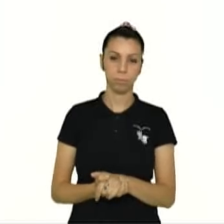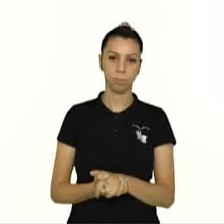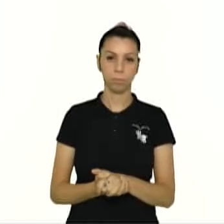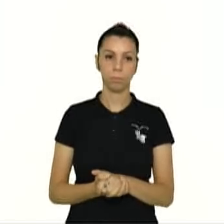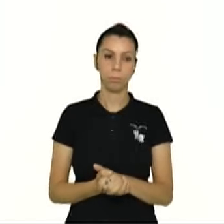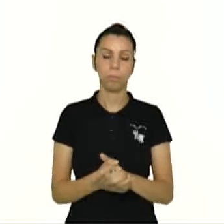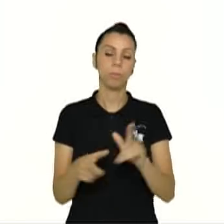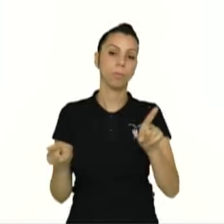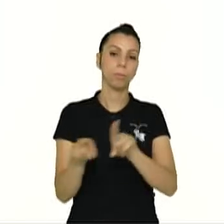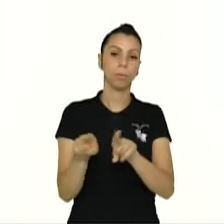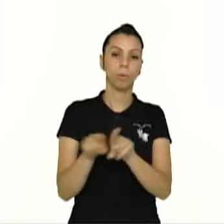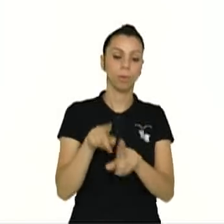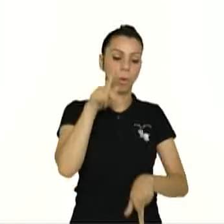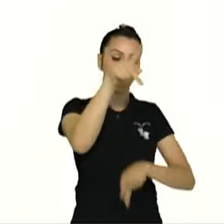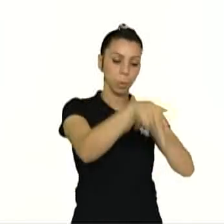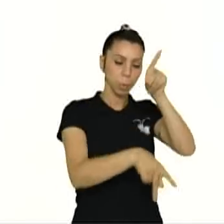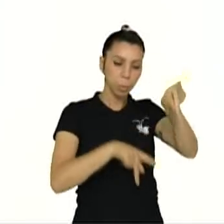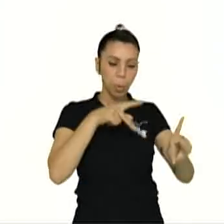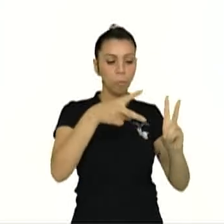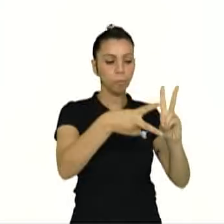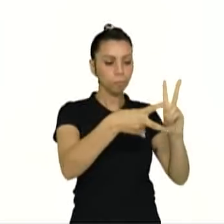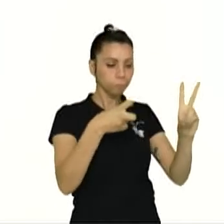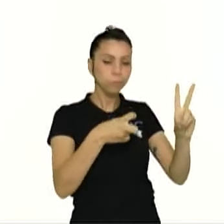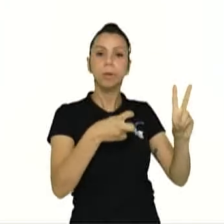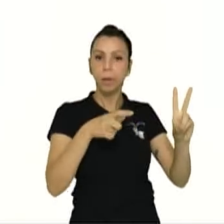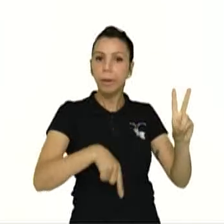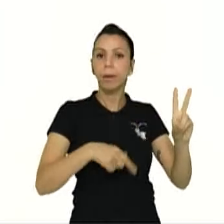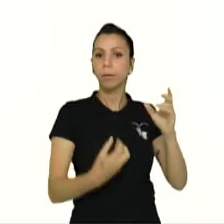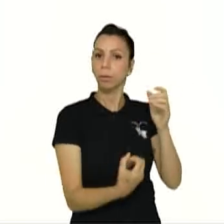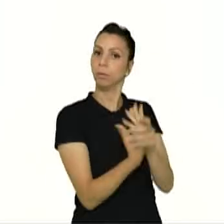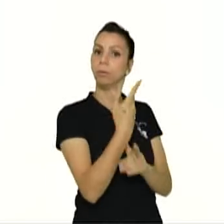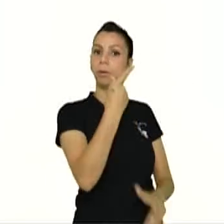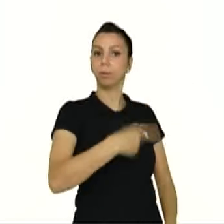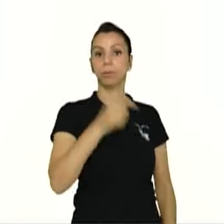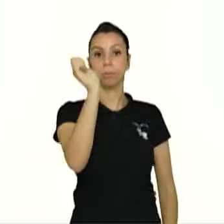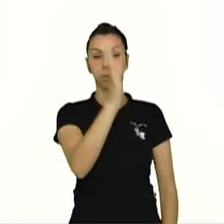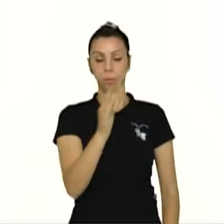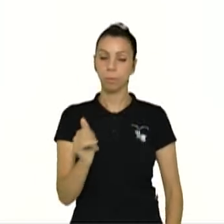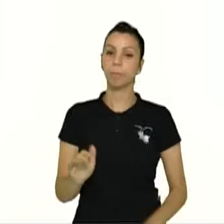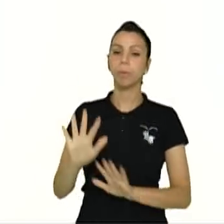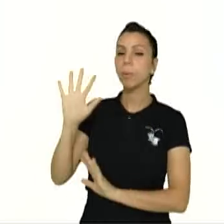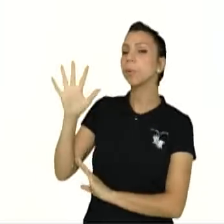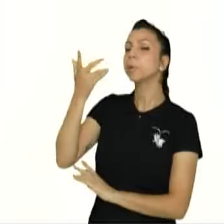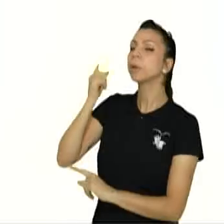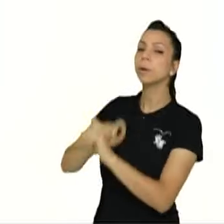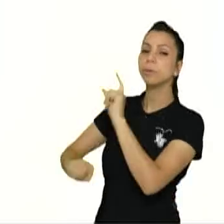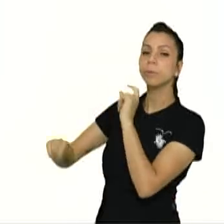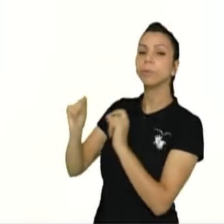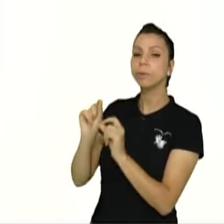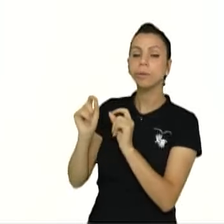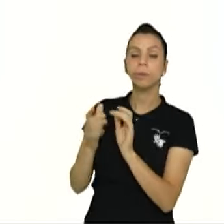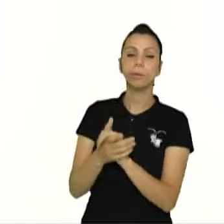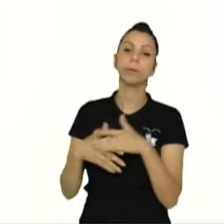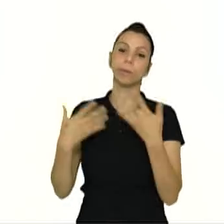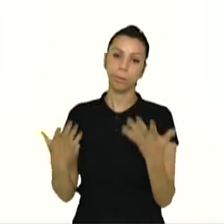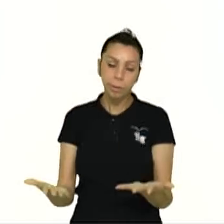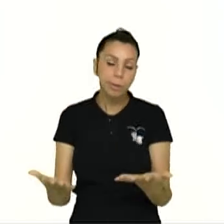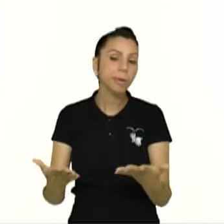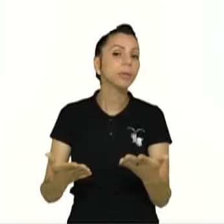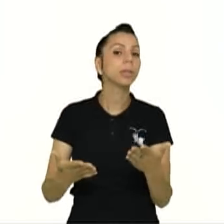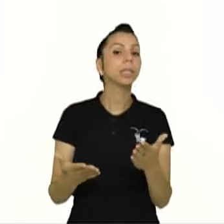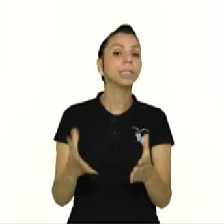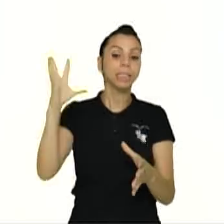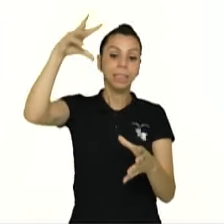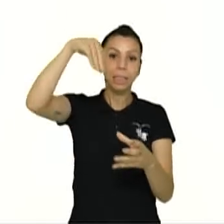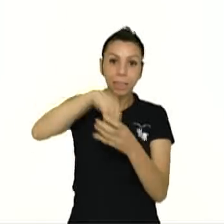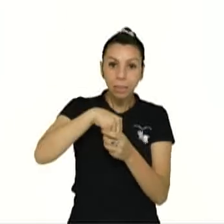reforçando, os indígenas são os povos originários do Brasil. O que vai acontecer? Apesar de eles serem os povos originários, Na Constituição